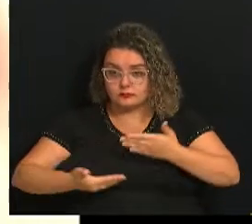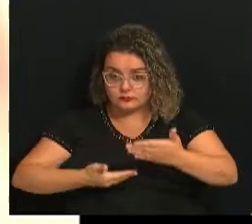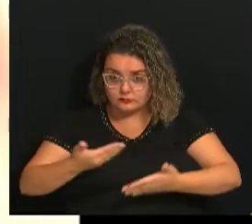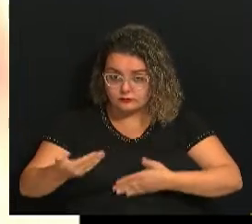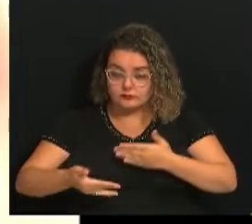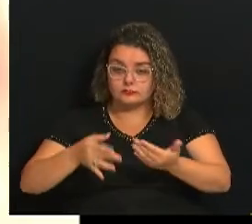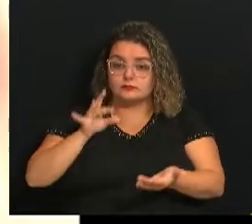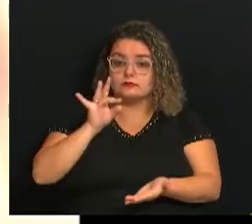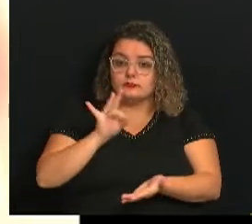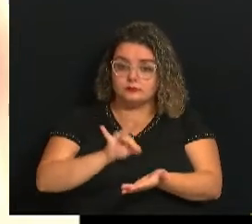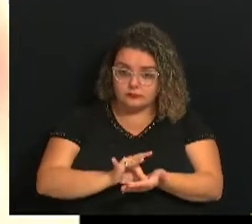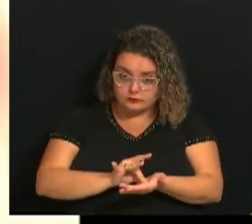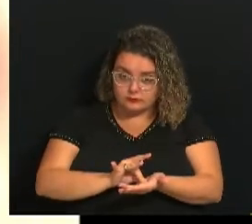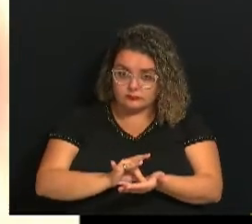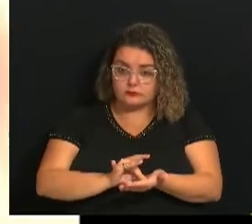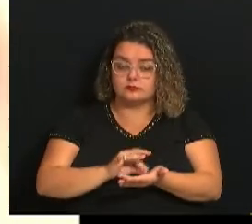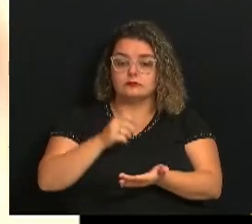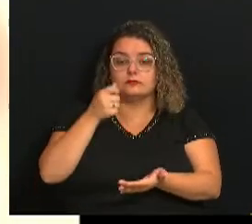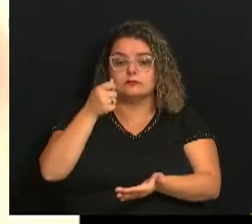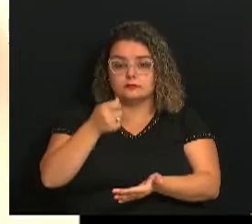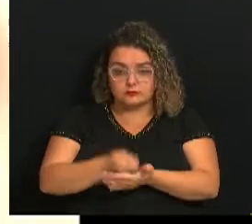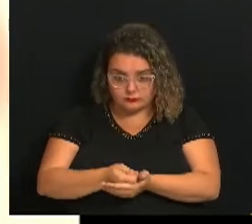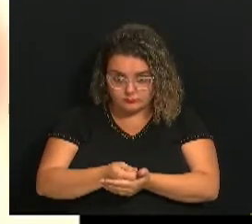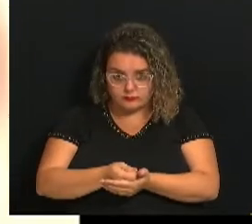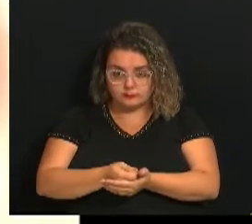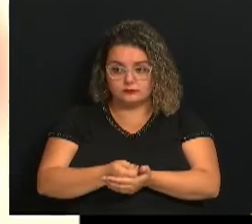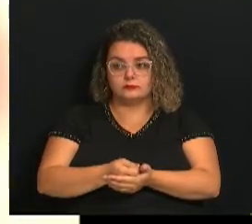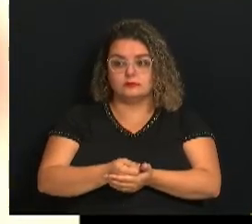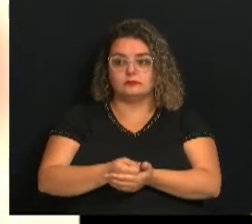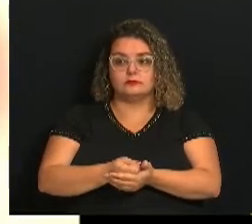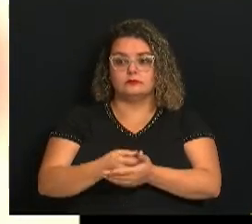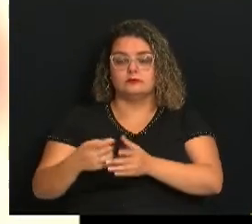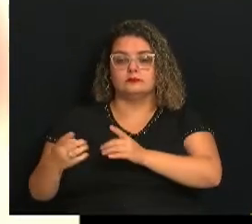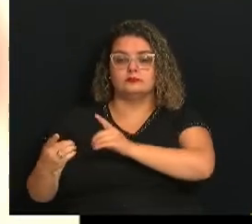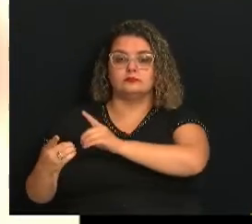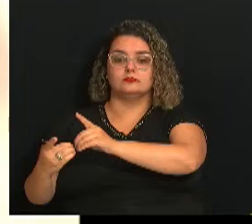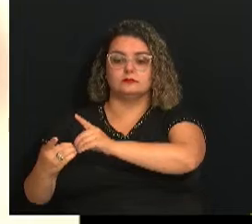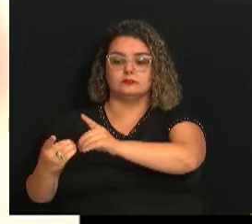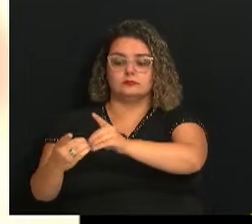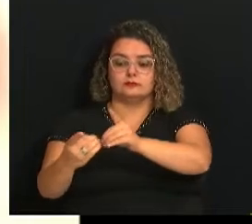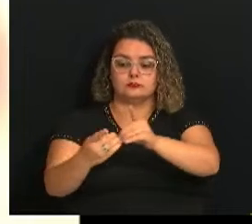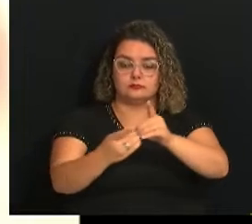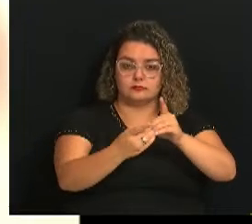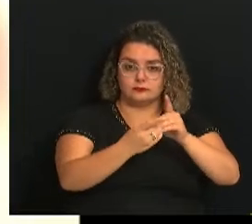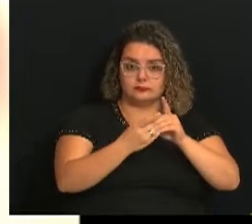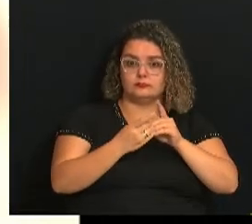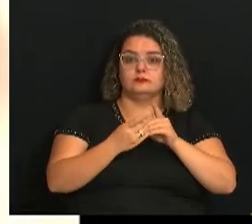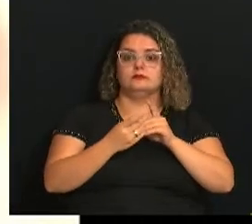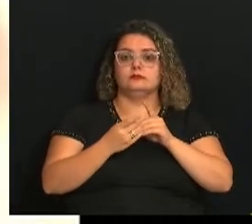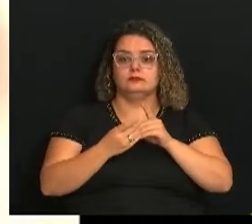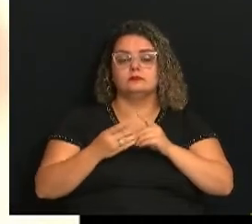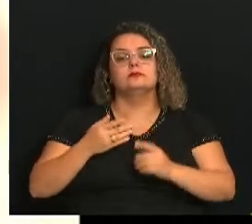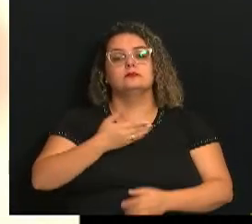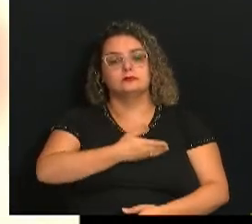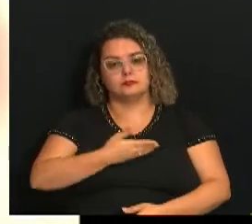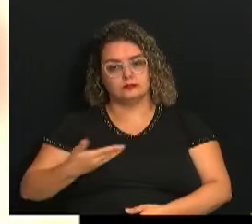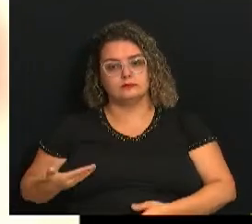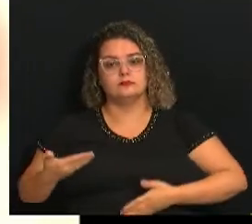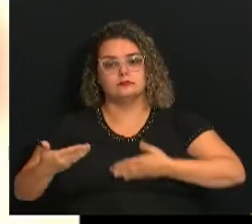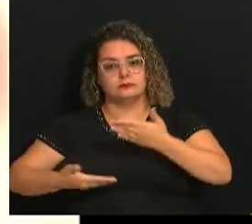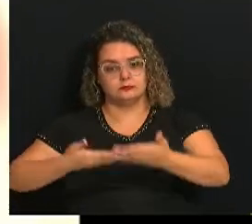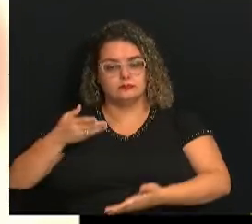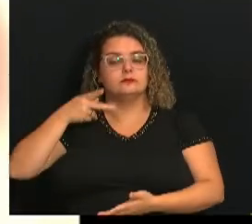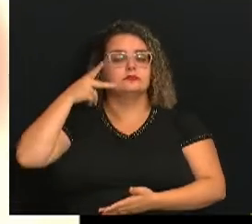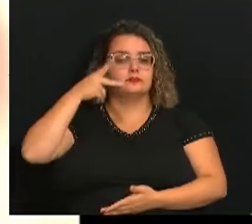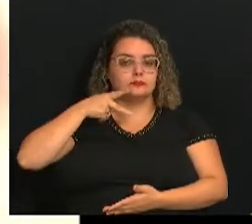fato, ele realiza na ponta a política pública. E também é o que deve ser, o